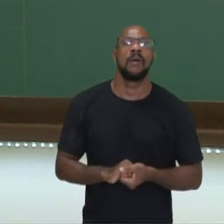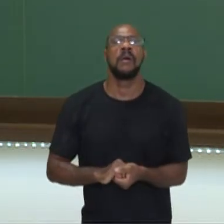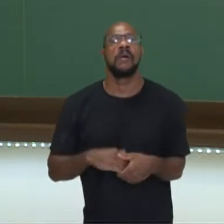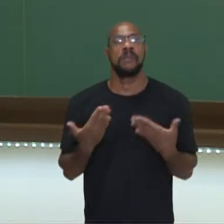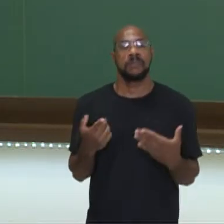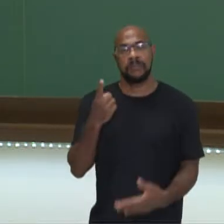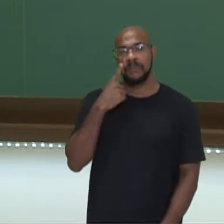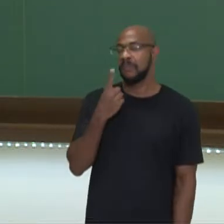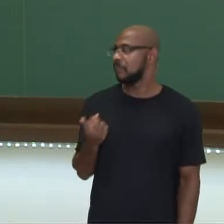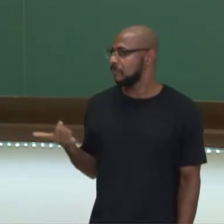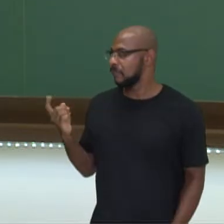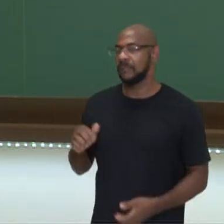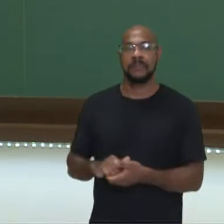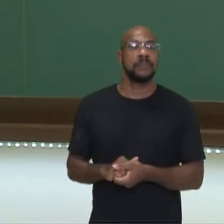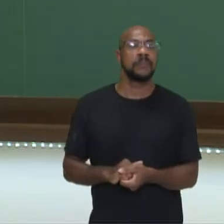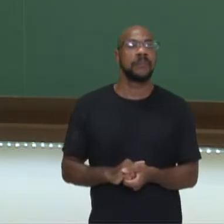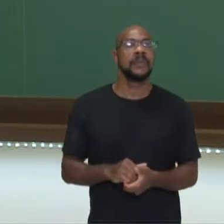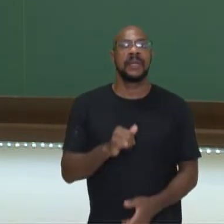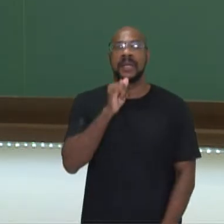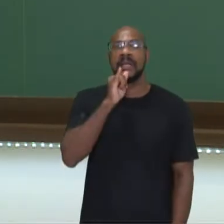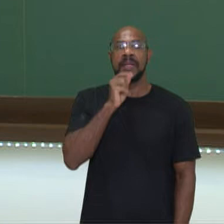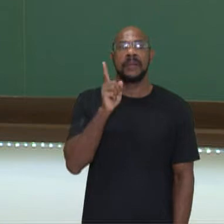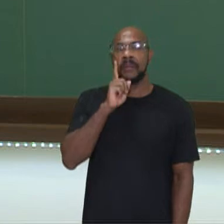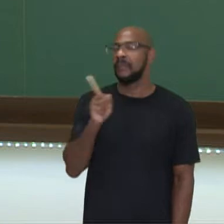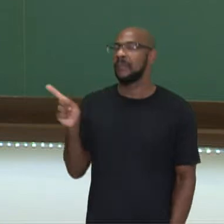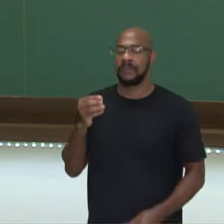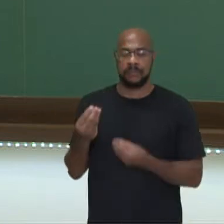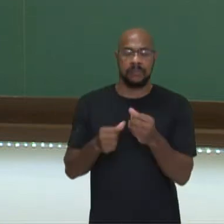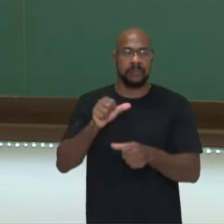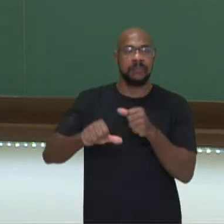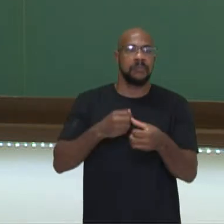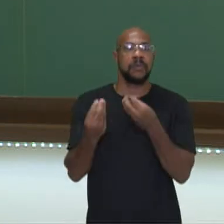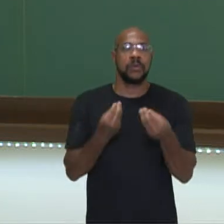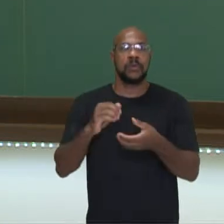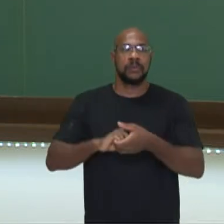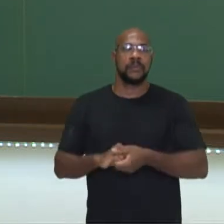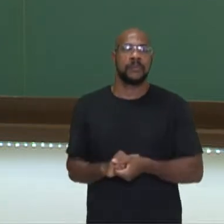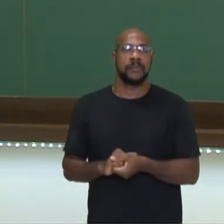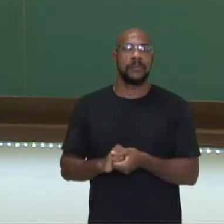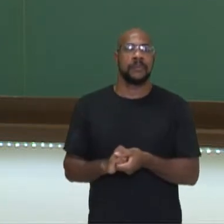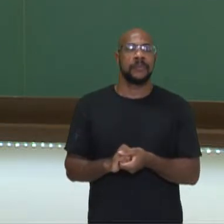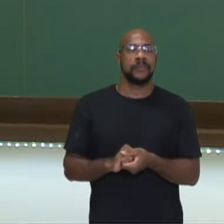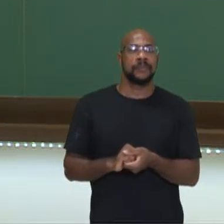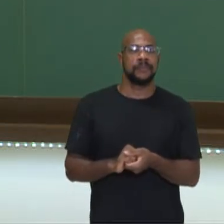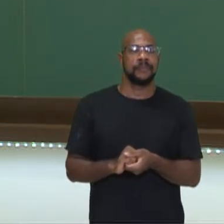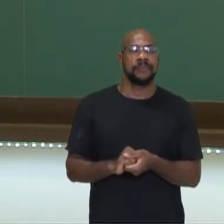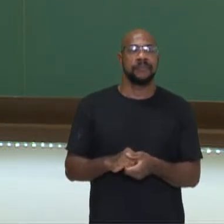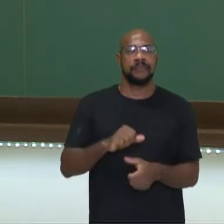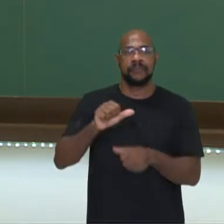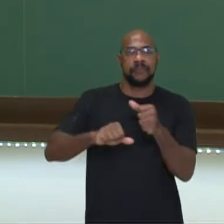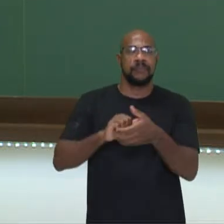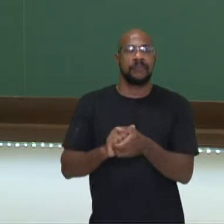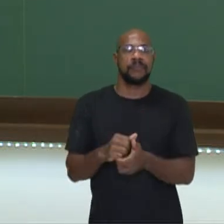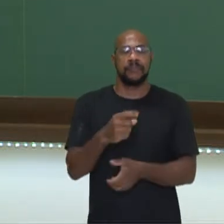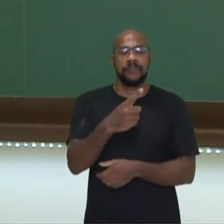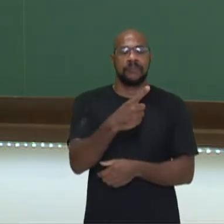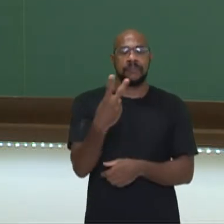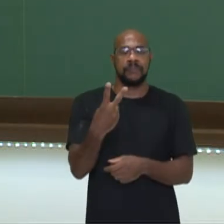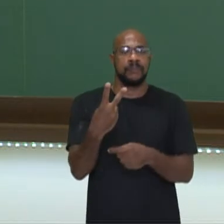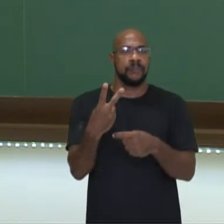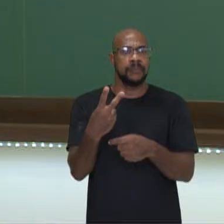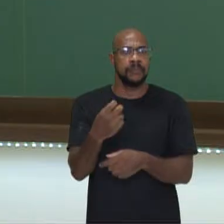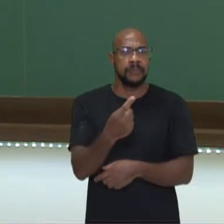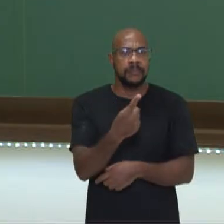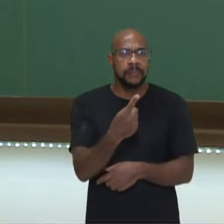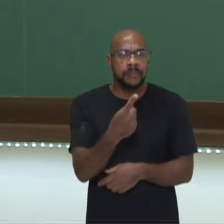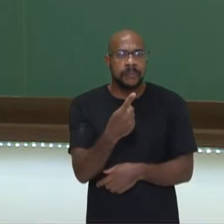Então, veja. Se eu tiver um exemplo ali em que eu tenho que transformar a fração em decimal, como é que eu faço? Divide o numerador pelo denominador. Então, se eu quero